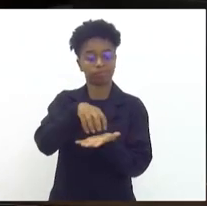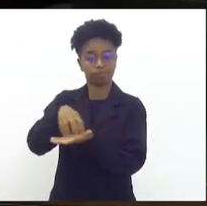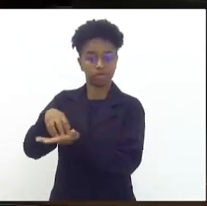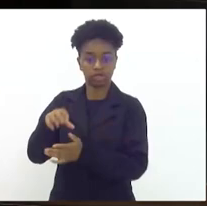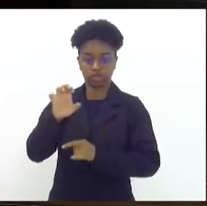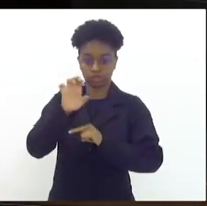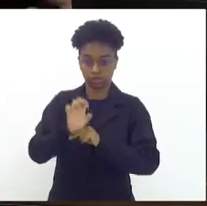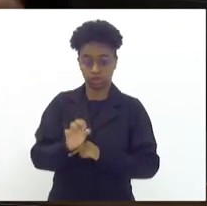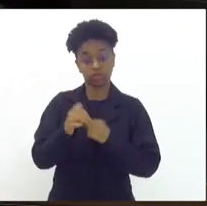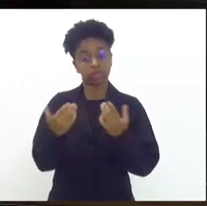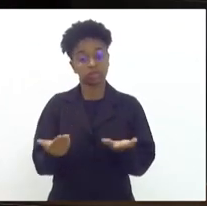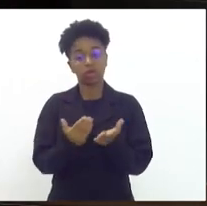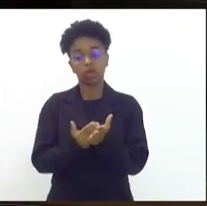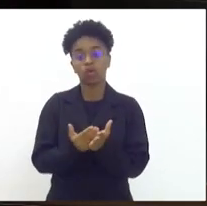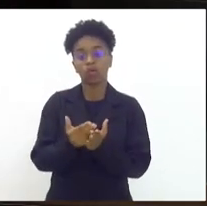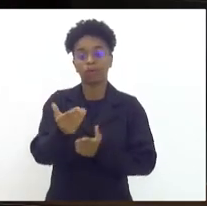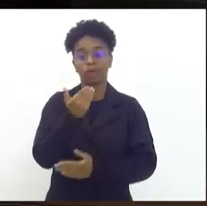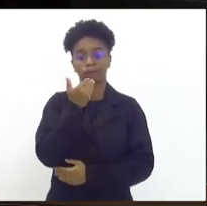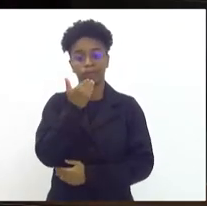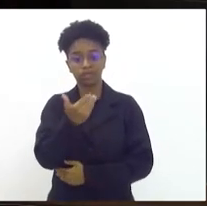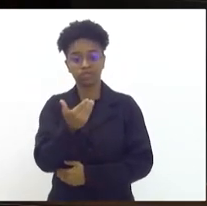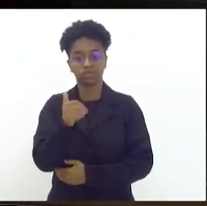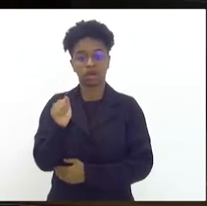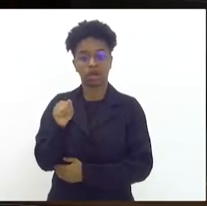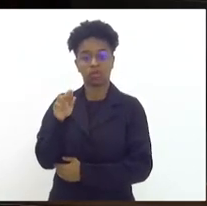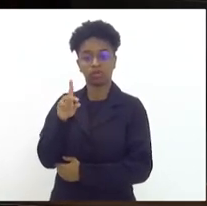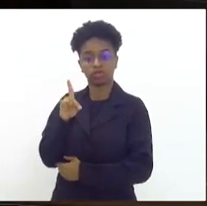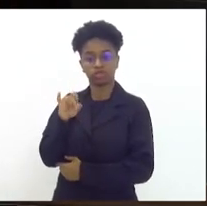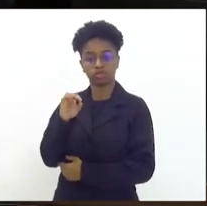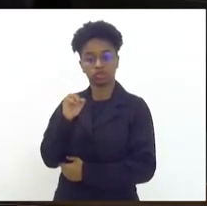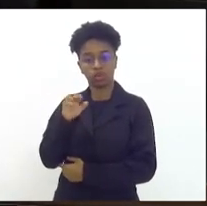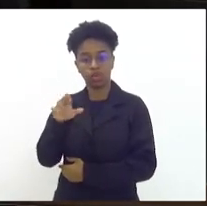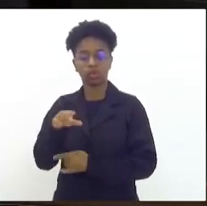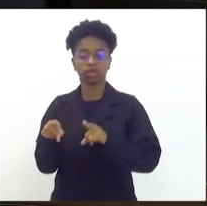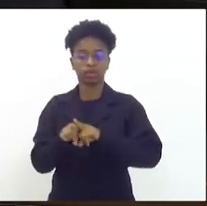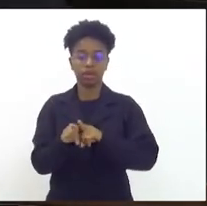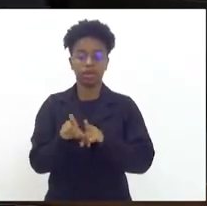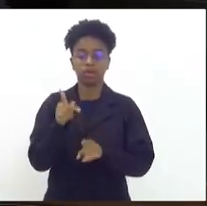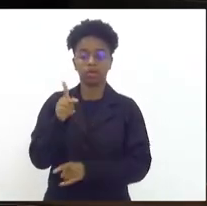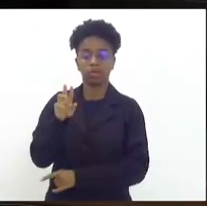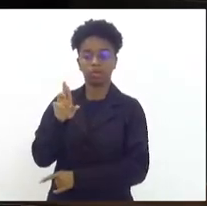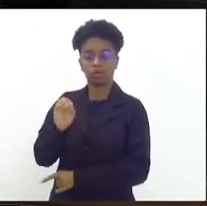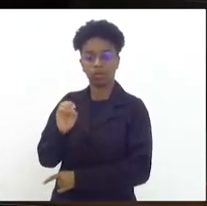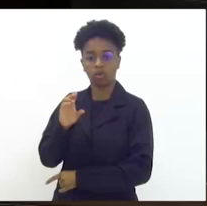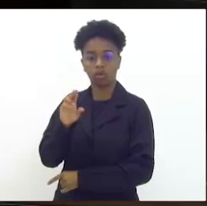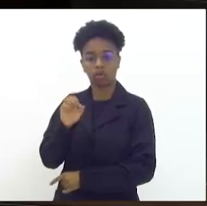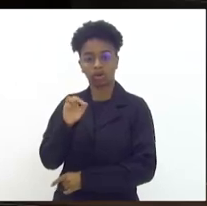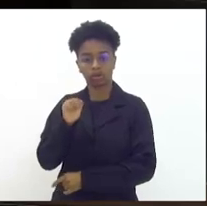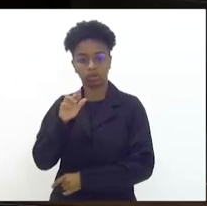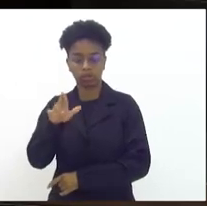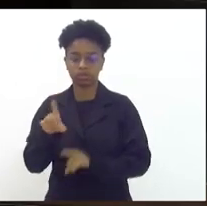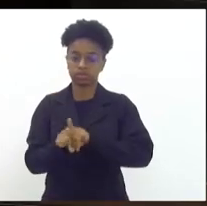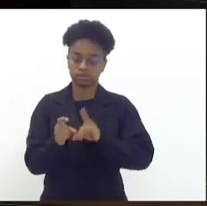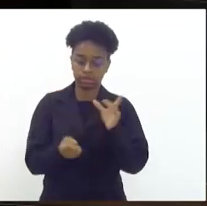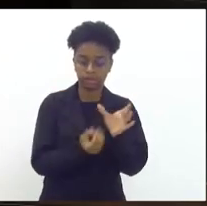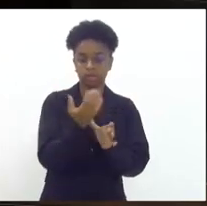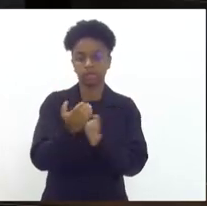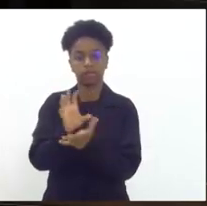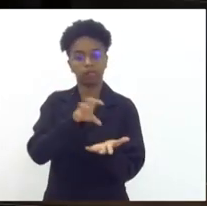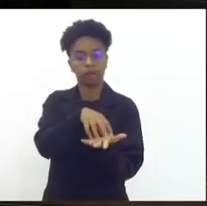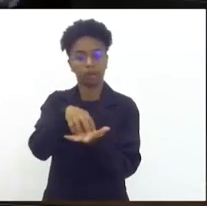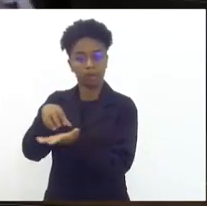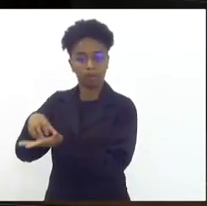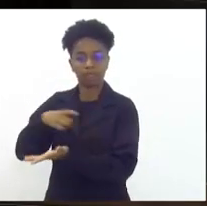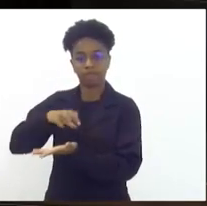eles vão começar a solicitar auditores Procuradores dos Estados vão formar diligências com Procuradores